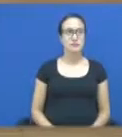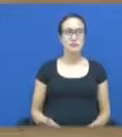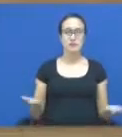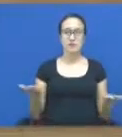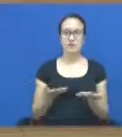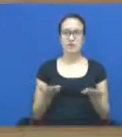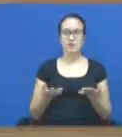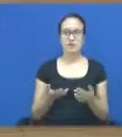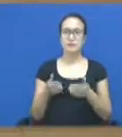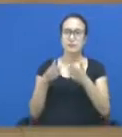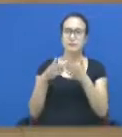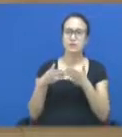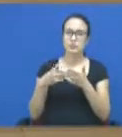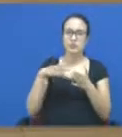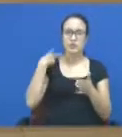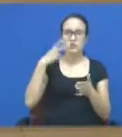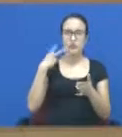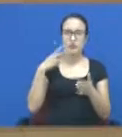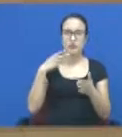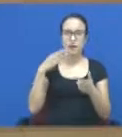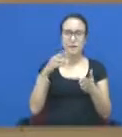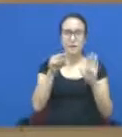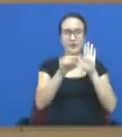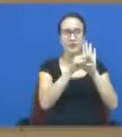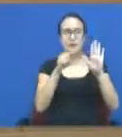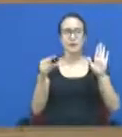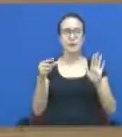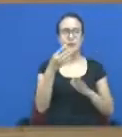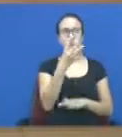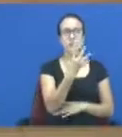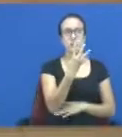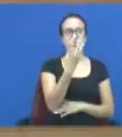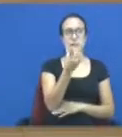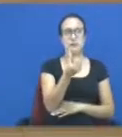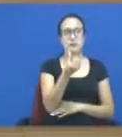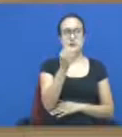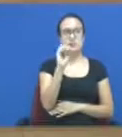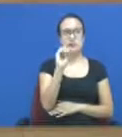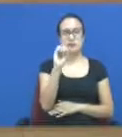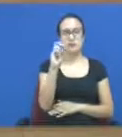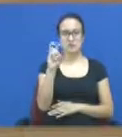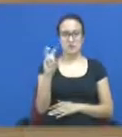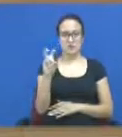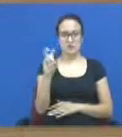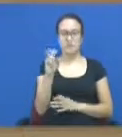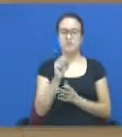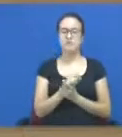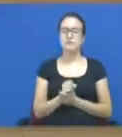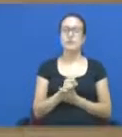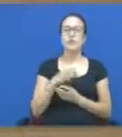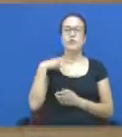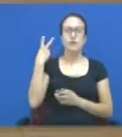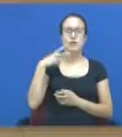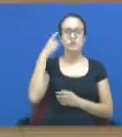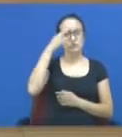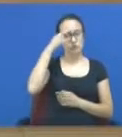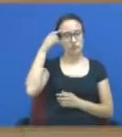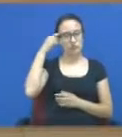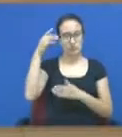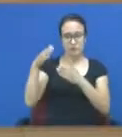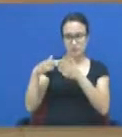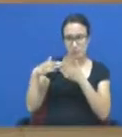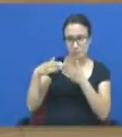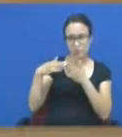para a retirada da emenda 4605, de autoria do vereador Júlio César Pereira dos Santos. A solicitação de retirada está em